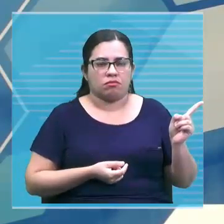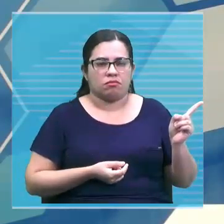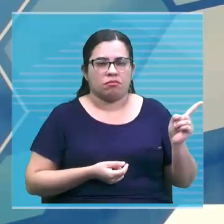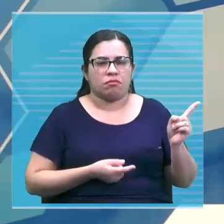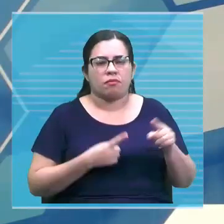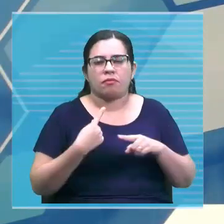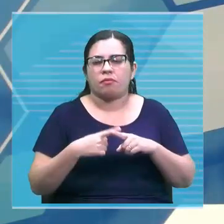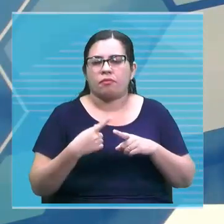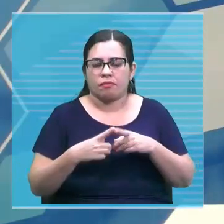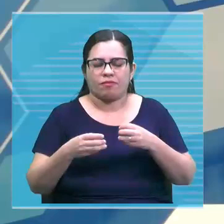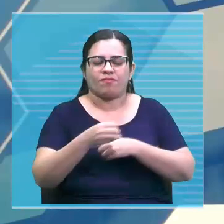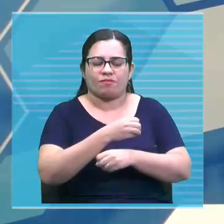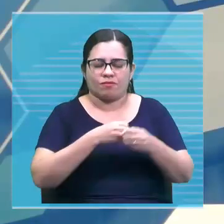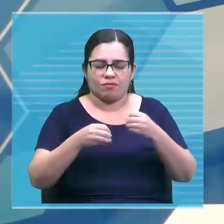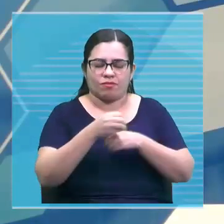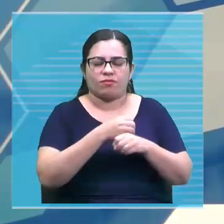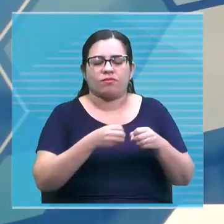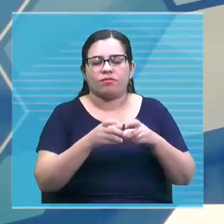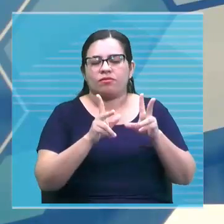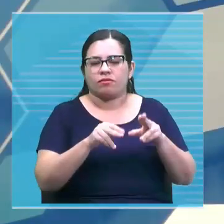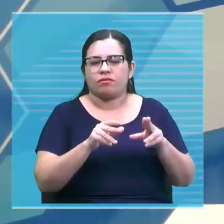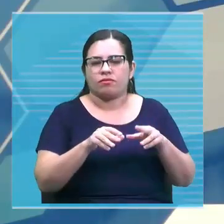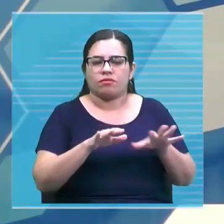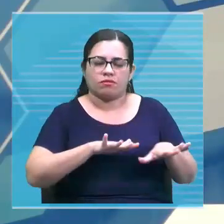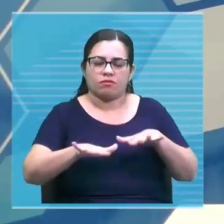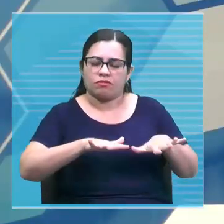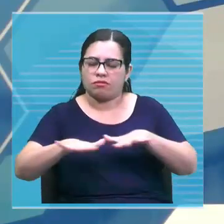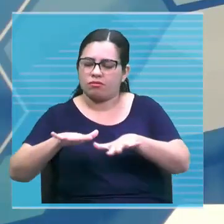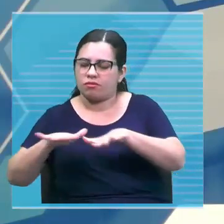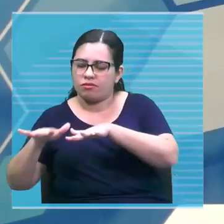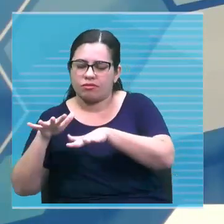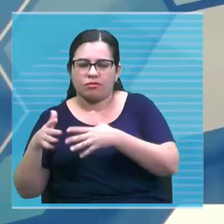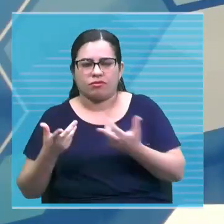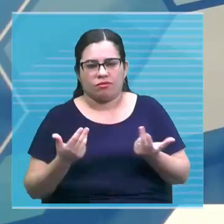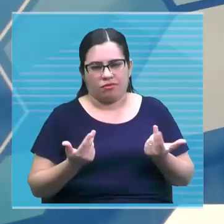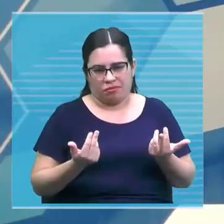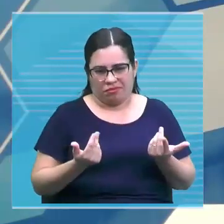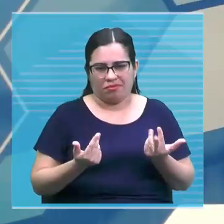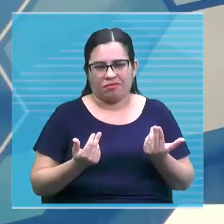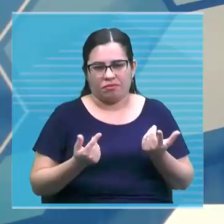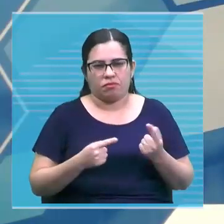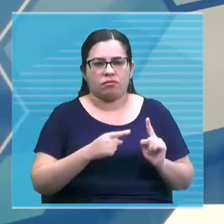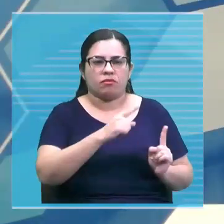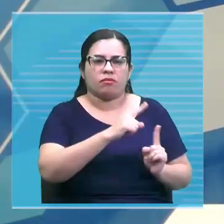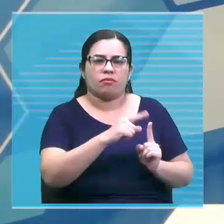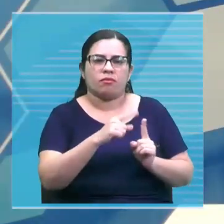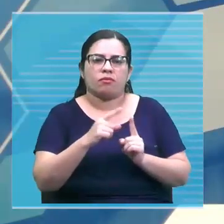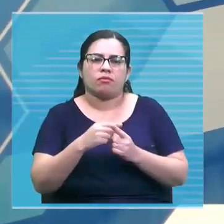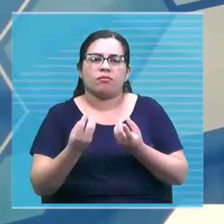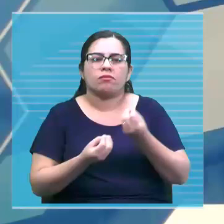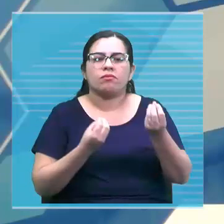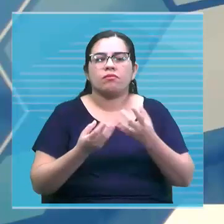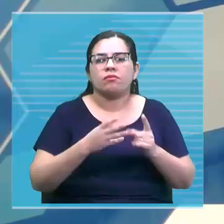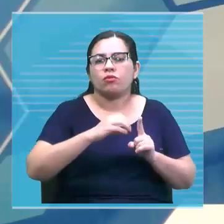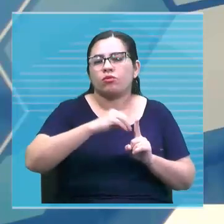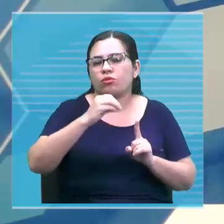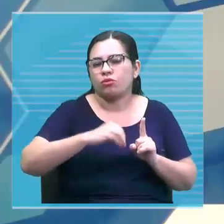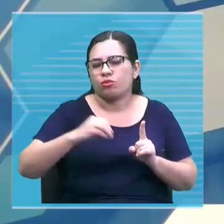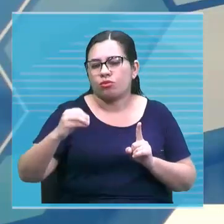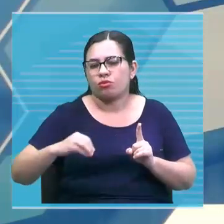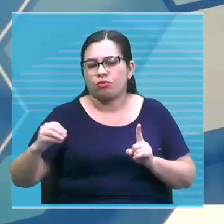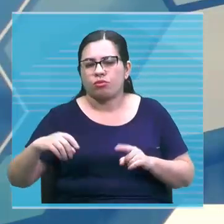a partícula também vibra para o lado Então esse tipo de onda é uma onda